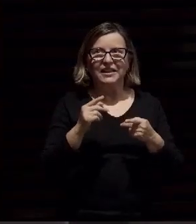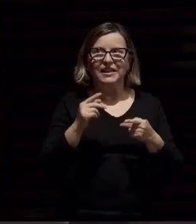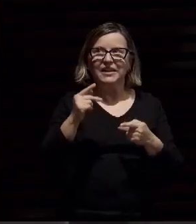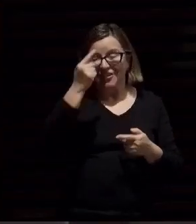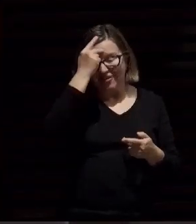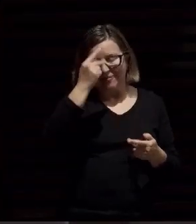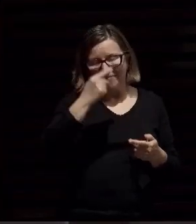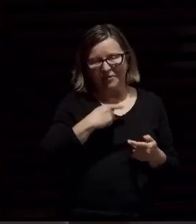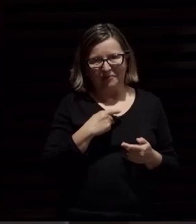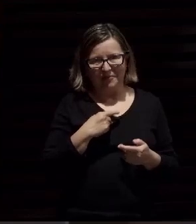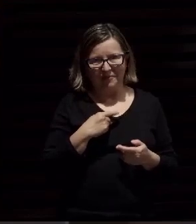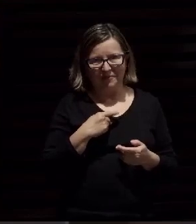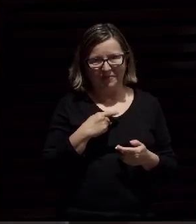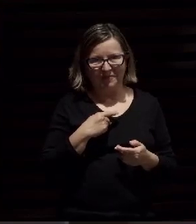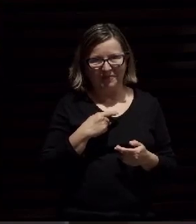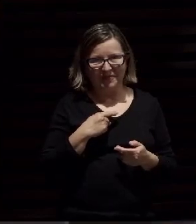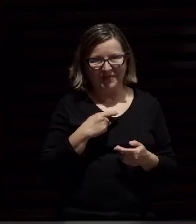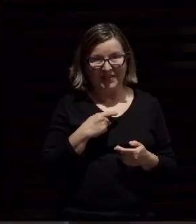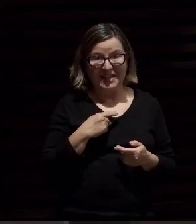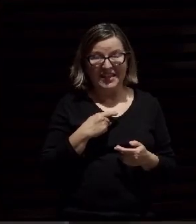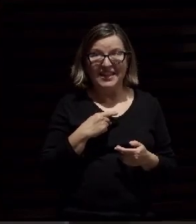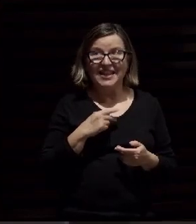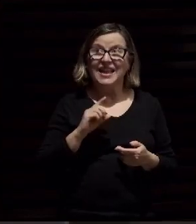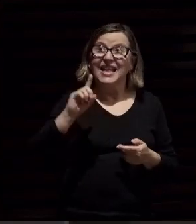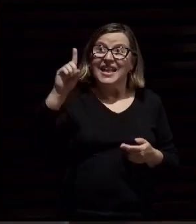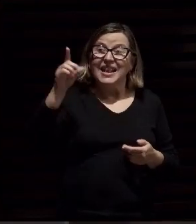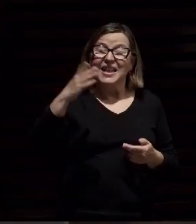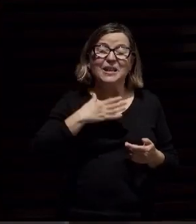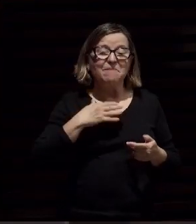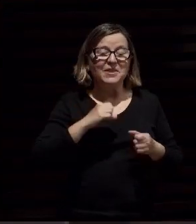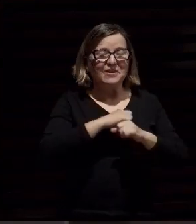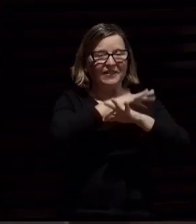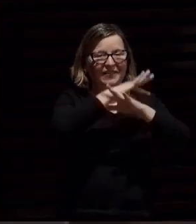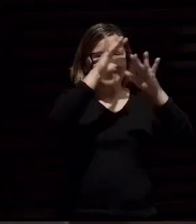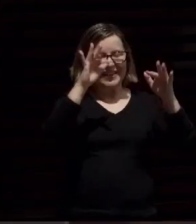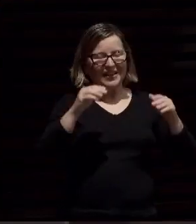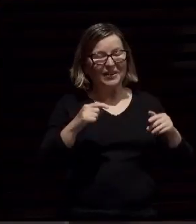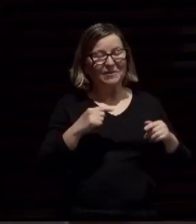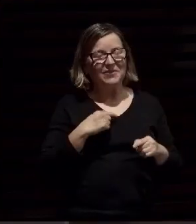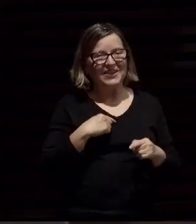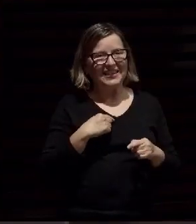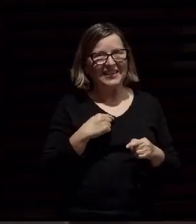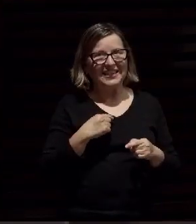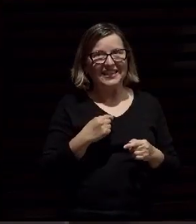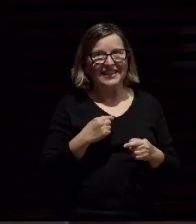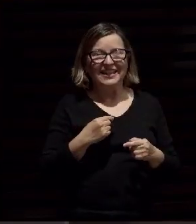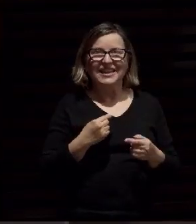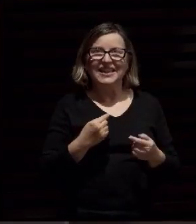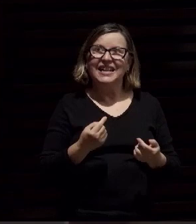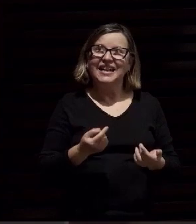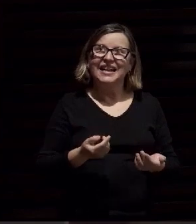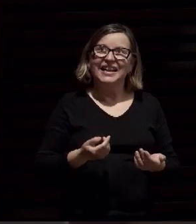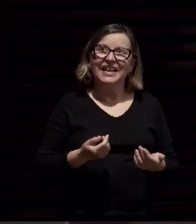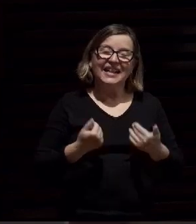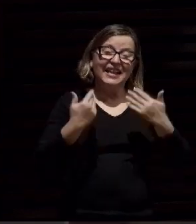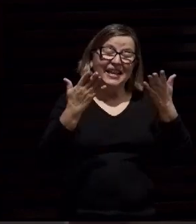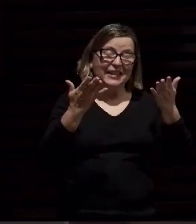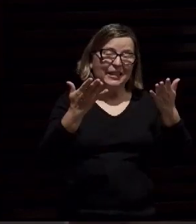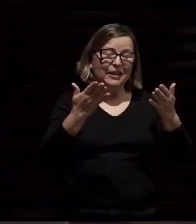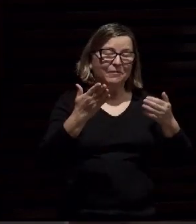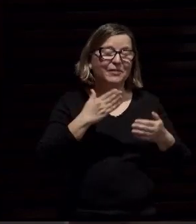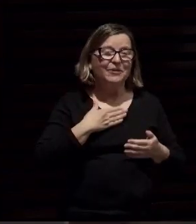diz, ele me glorificará, porque há de receber do que é meu e vou-lo-á